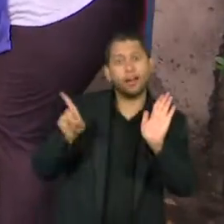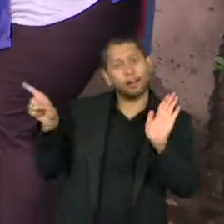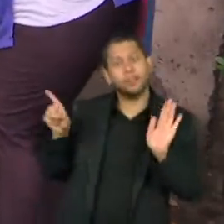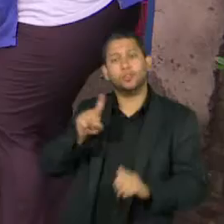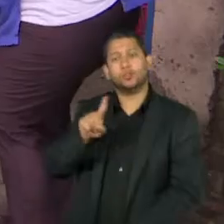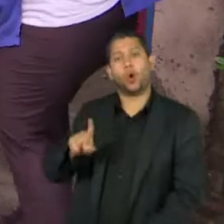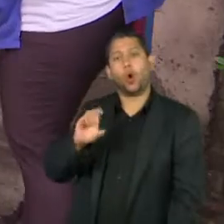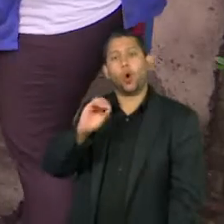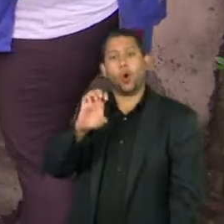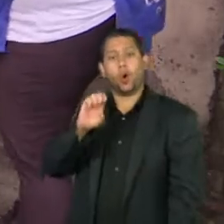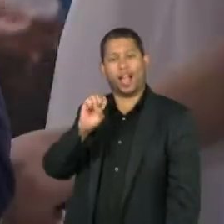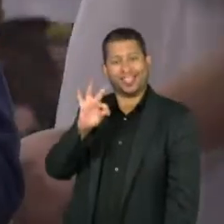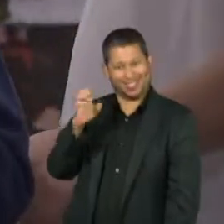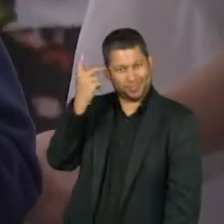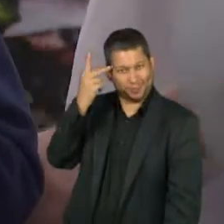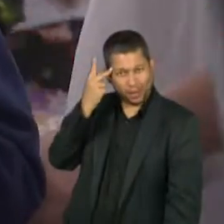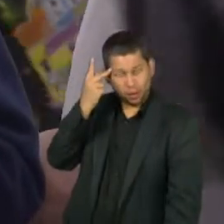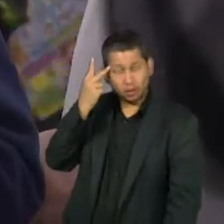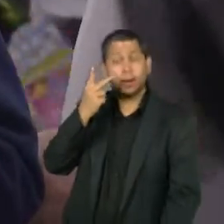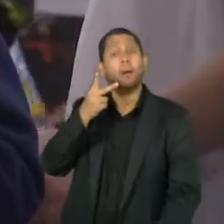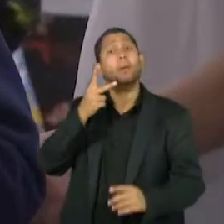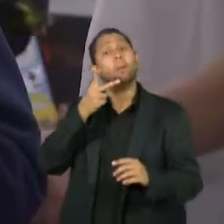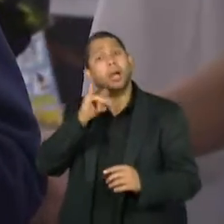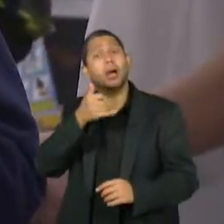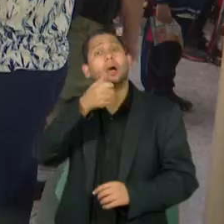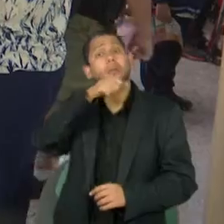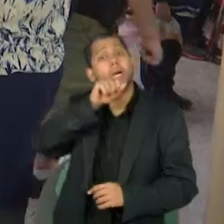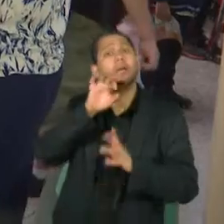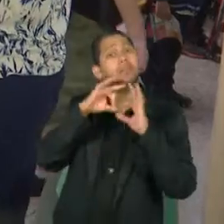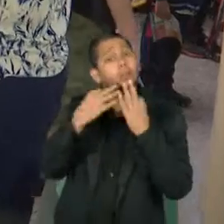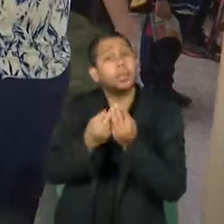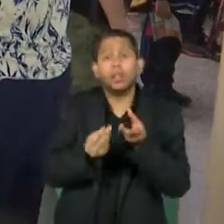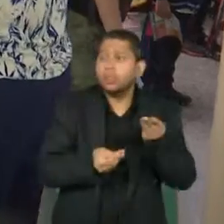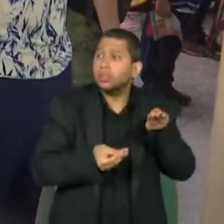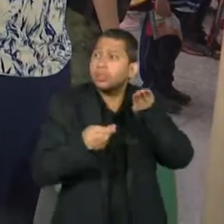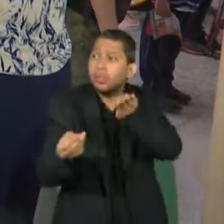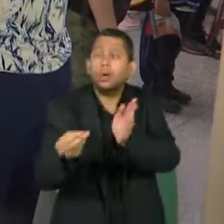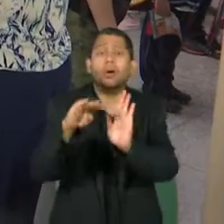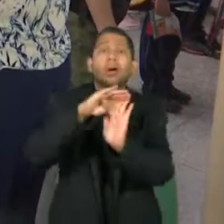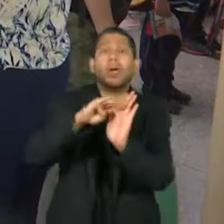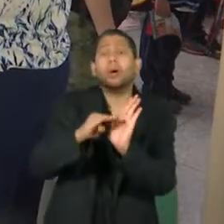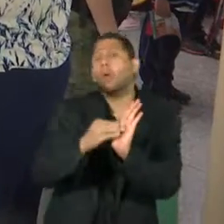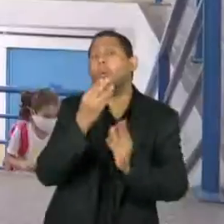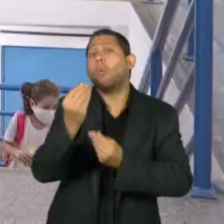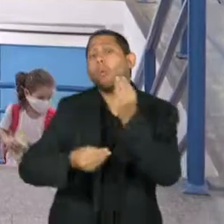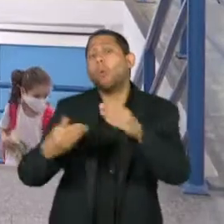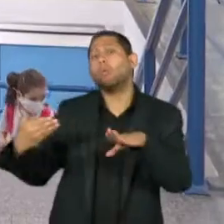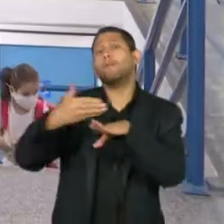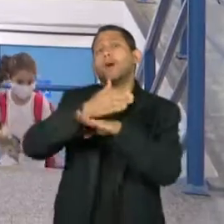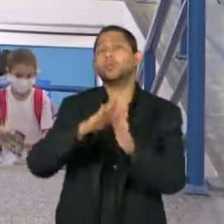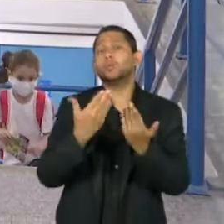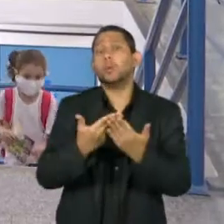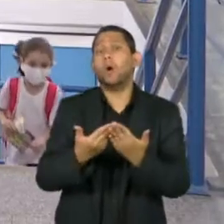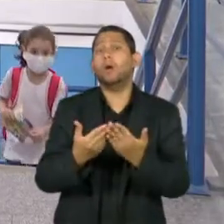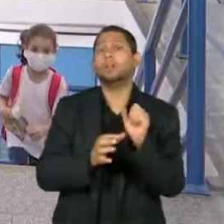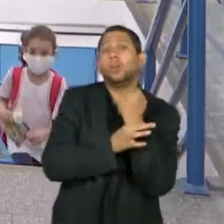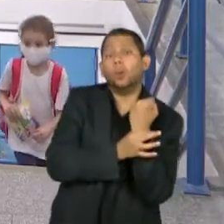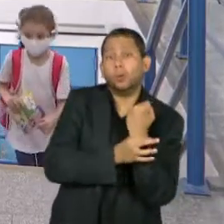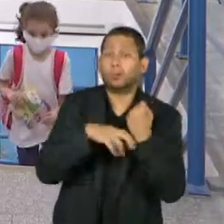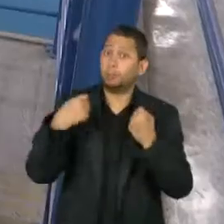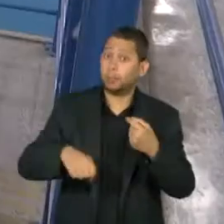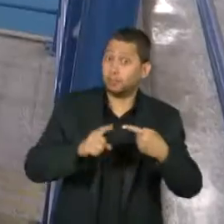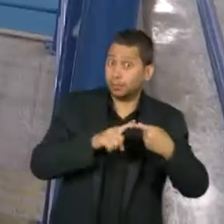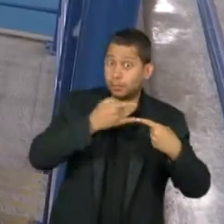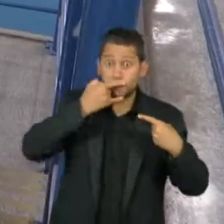capital, cartilhas foram entregues aos pais e alunos, reforçando os protocolos de segurança, como uso de máscara, lavar bem